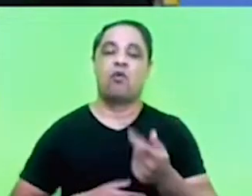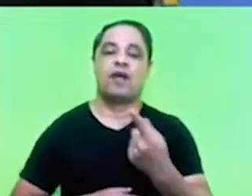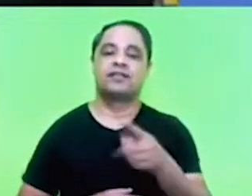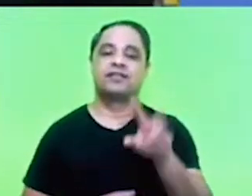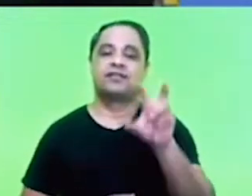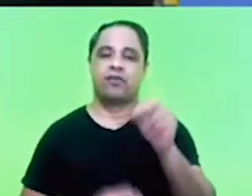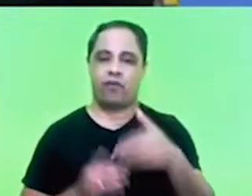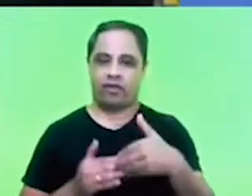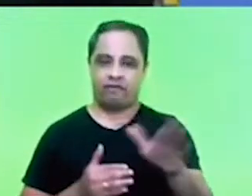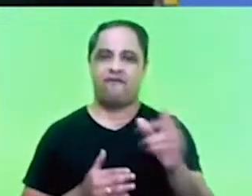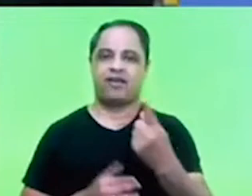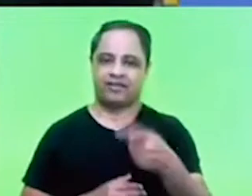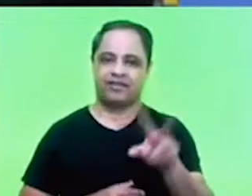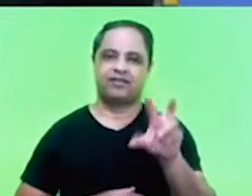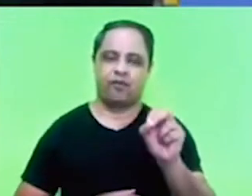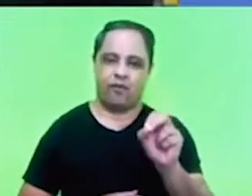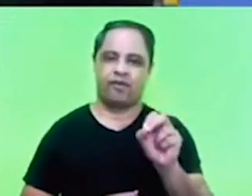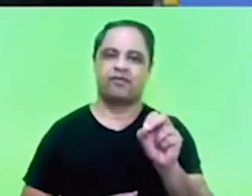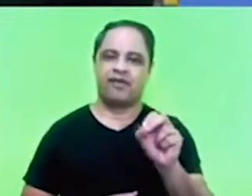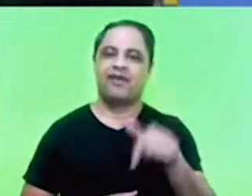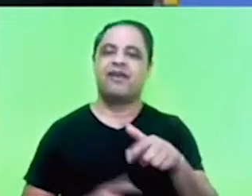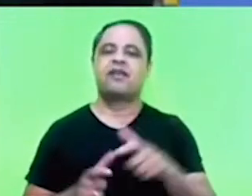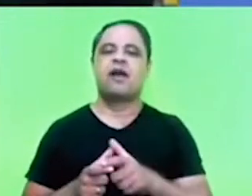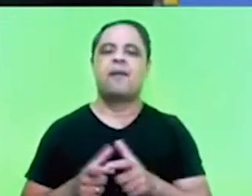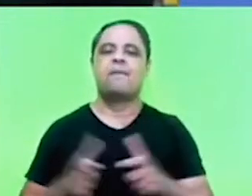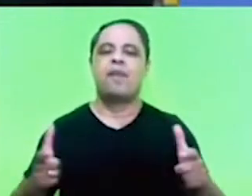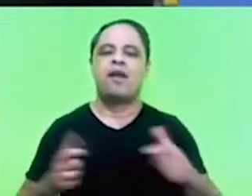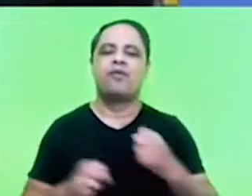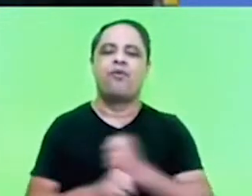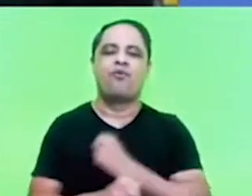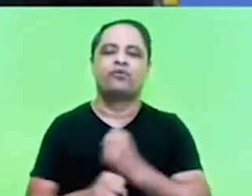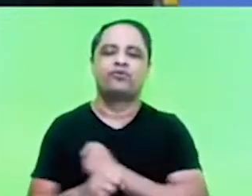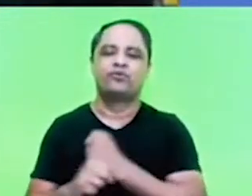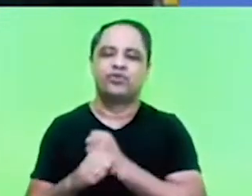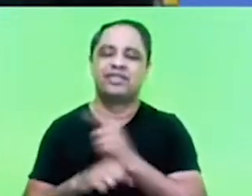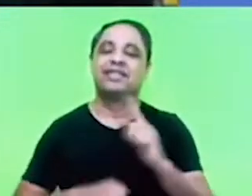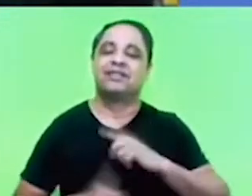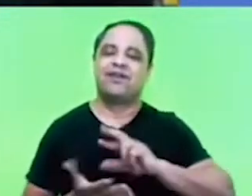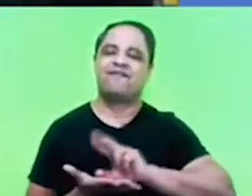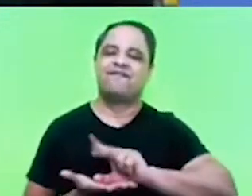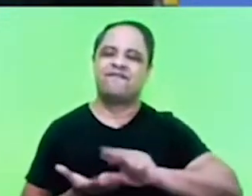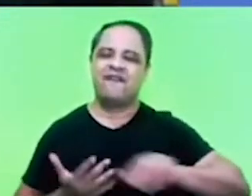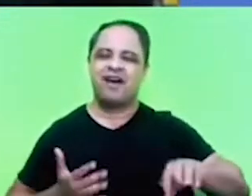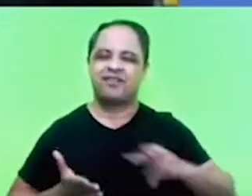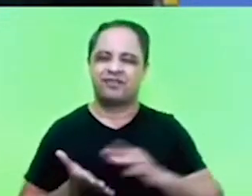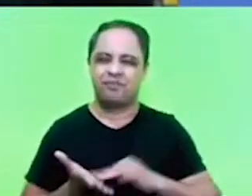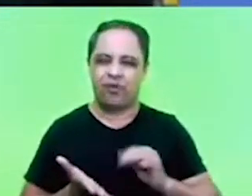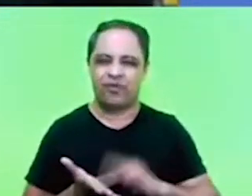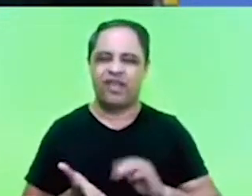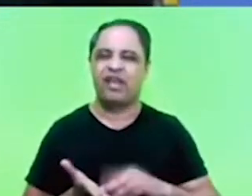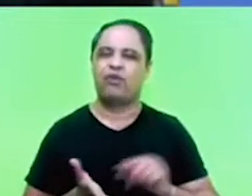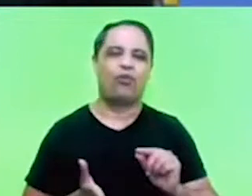né? Ampliando e construindo. Então, assim, você tem vários modelos de